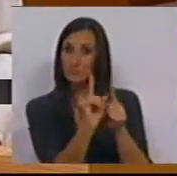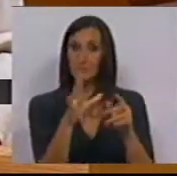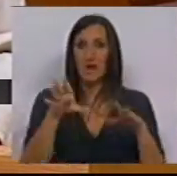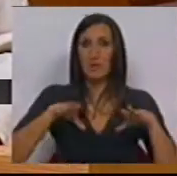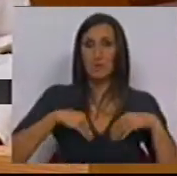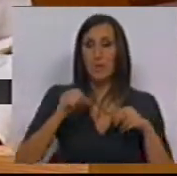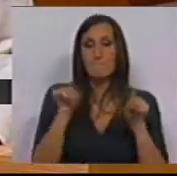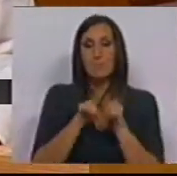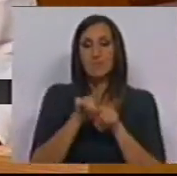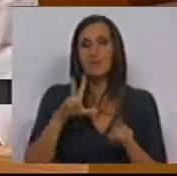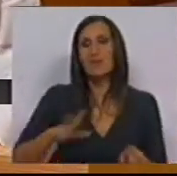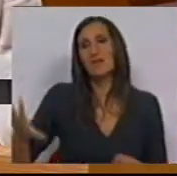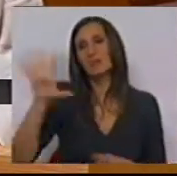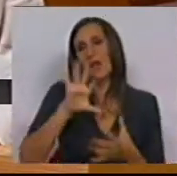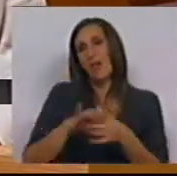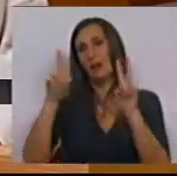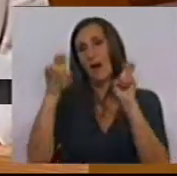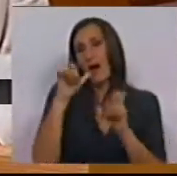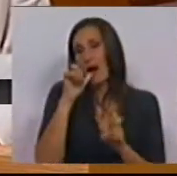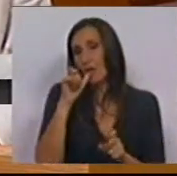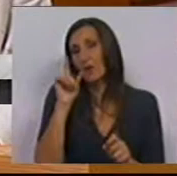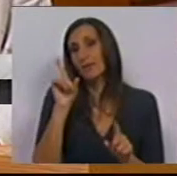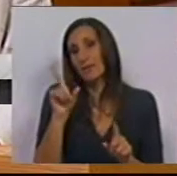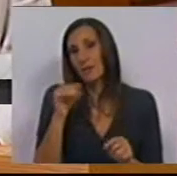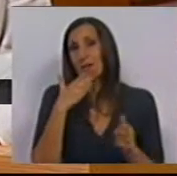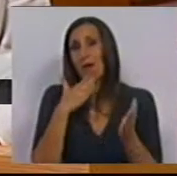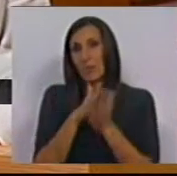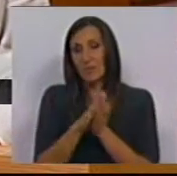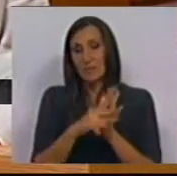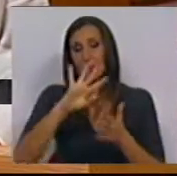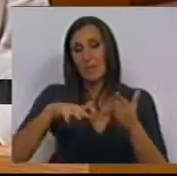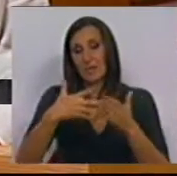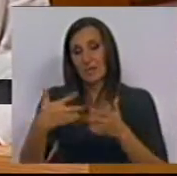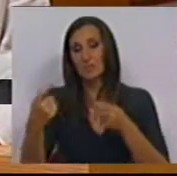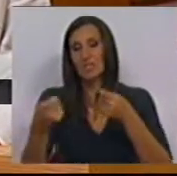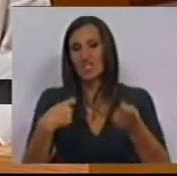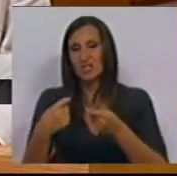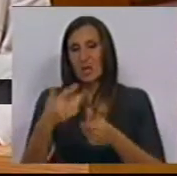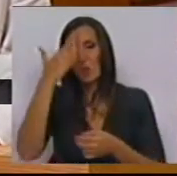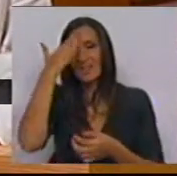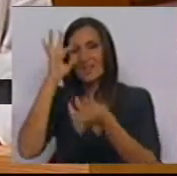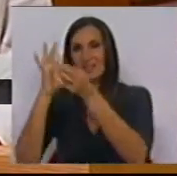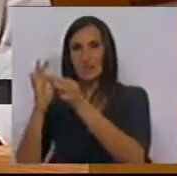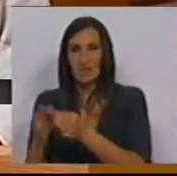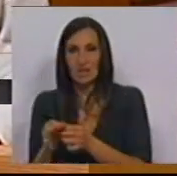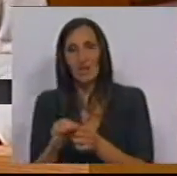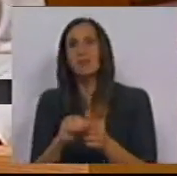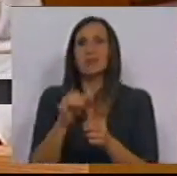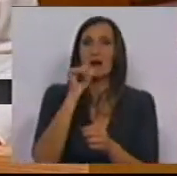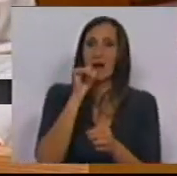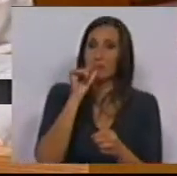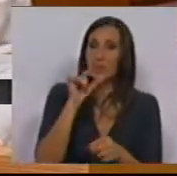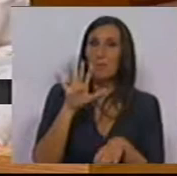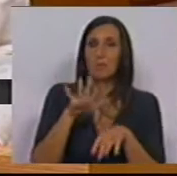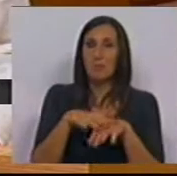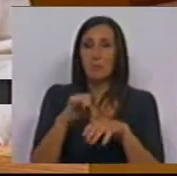adoção de uma política nacional da água com aproveitamento, planeamento e gestão racional dos recursos hídricos,